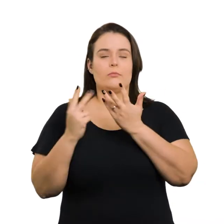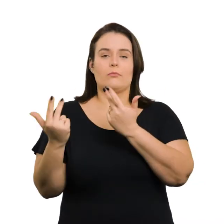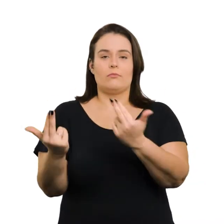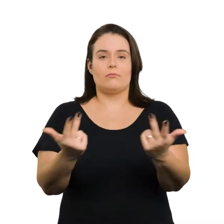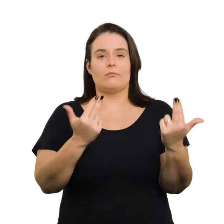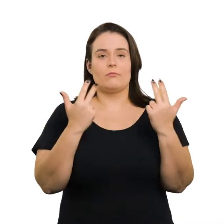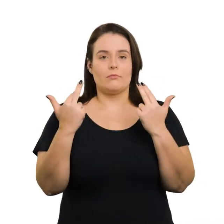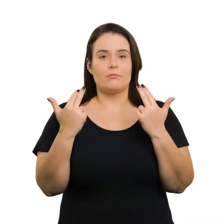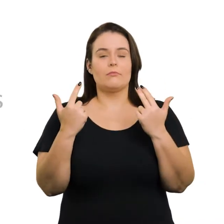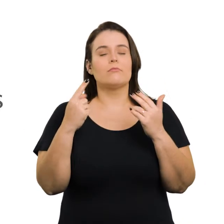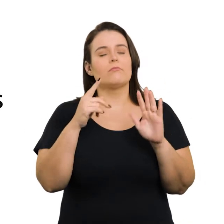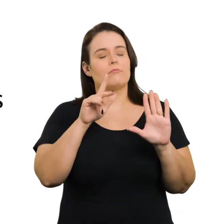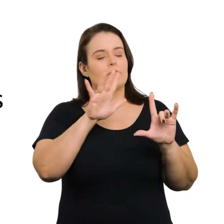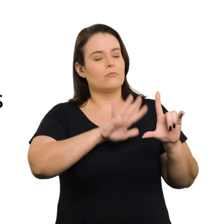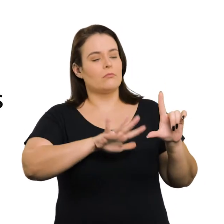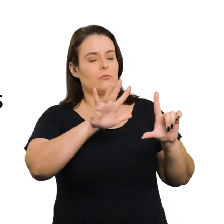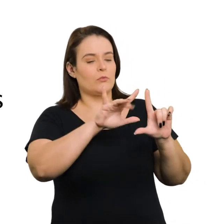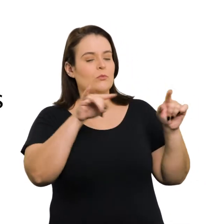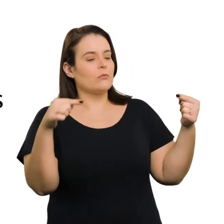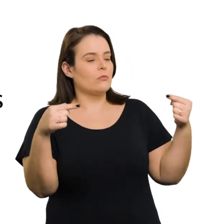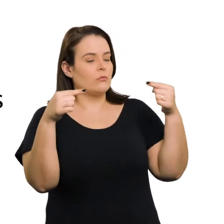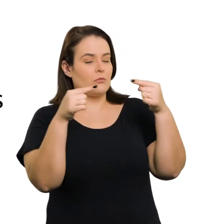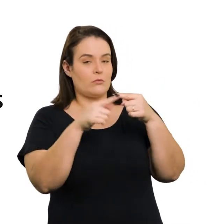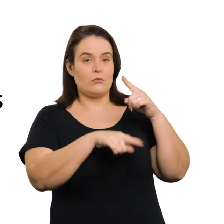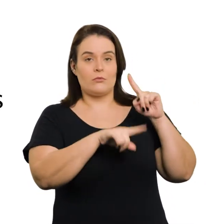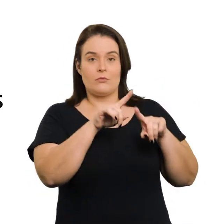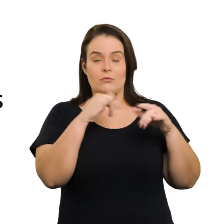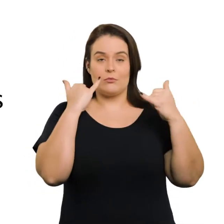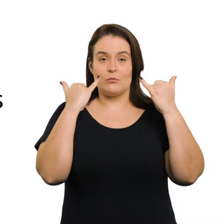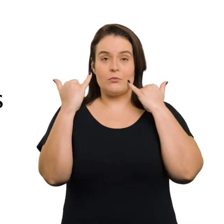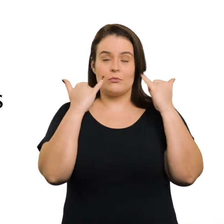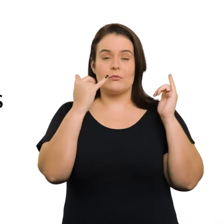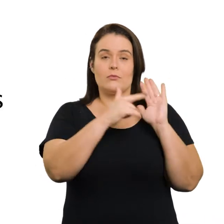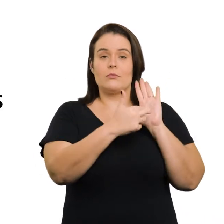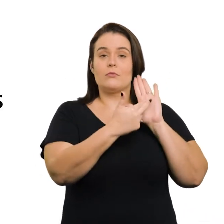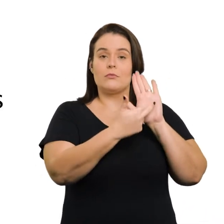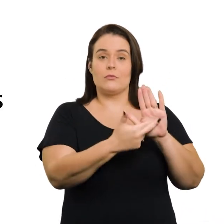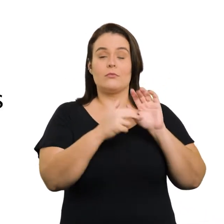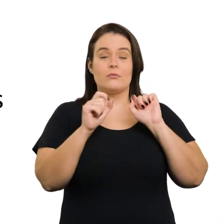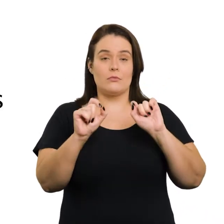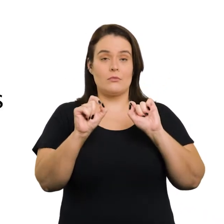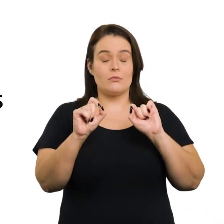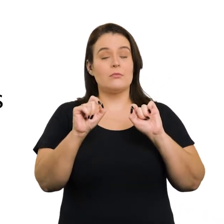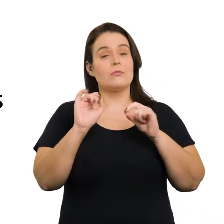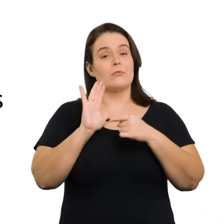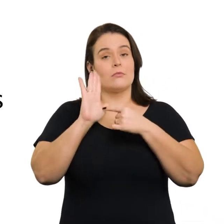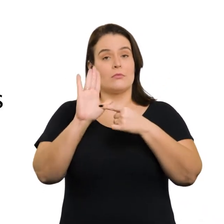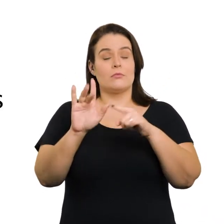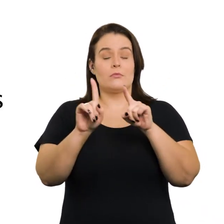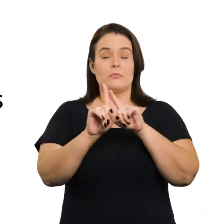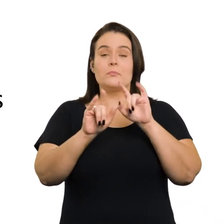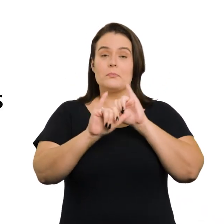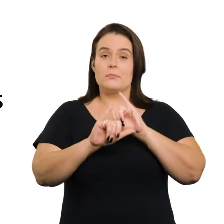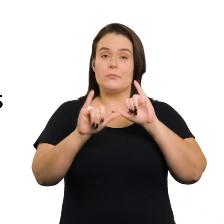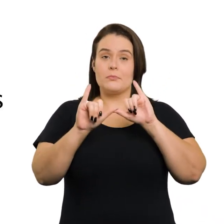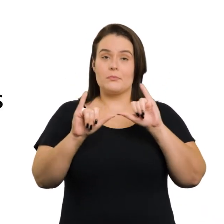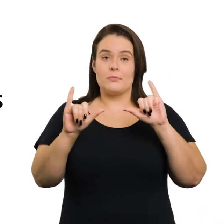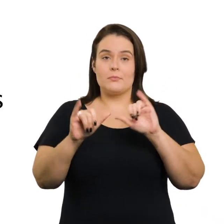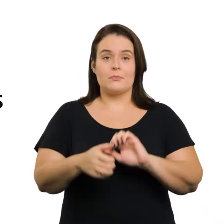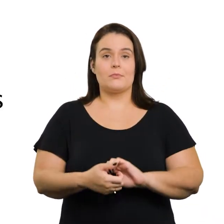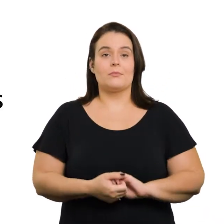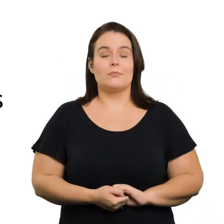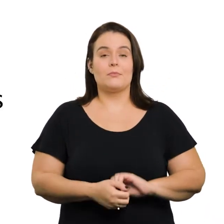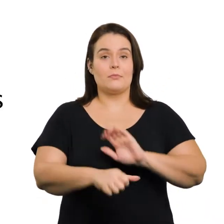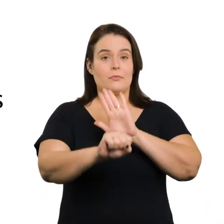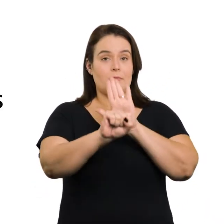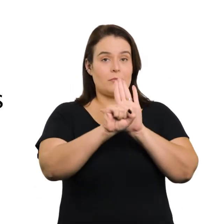forma convencionada, estabelecem a analogia entre o objeto e a informação que representam e expressam